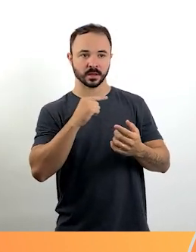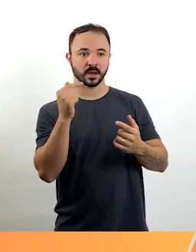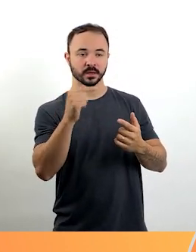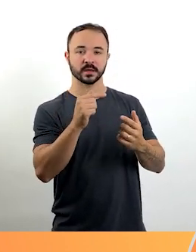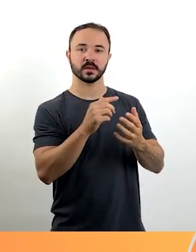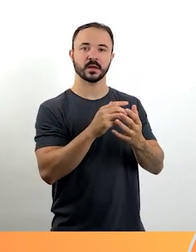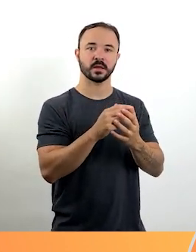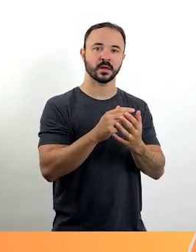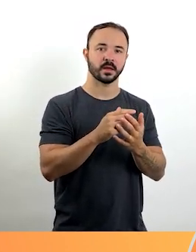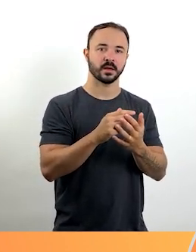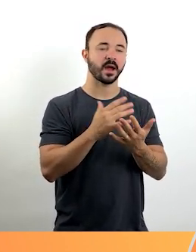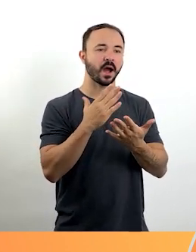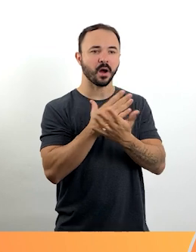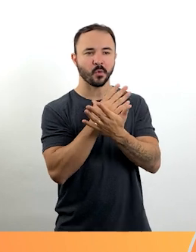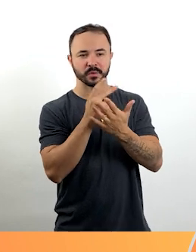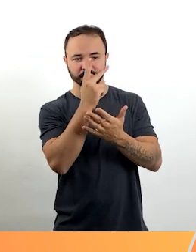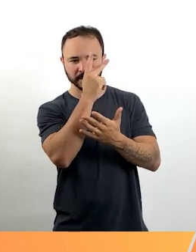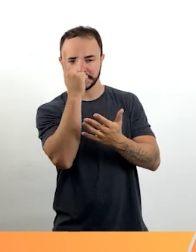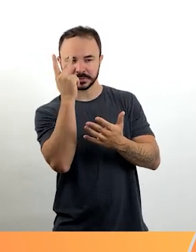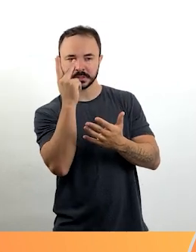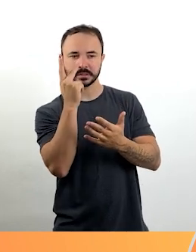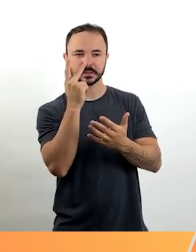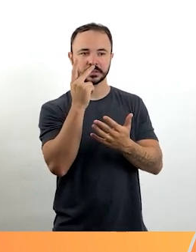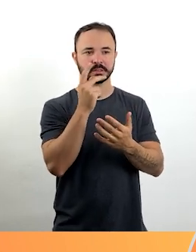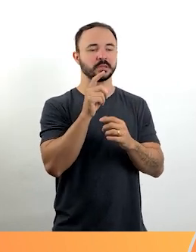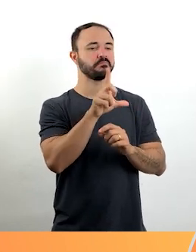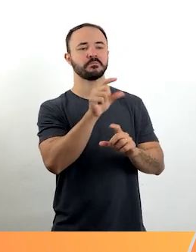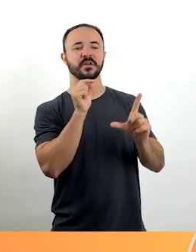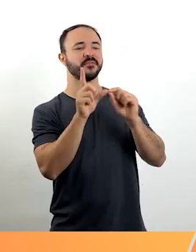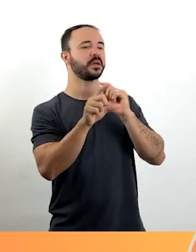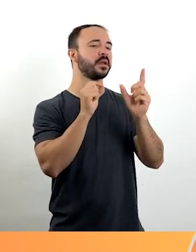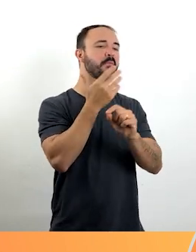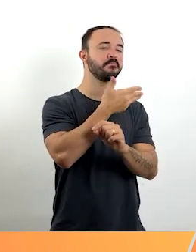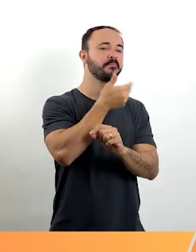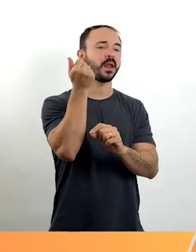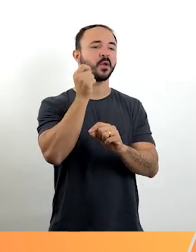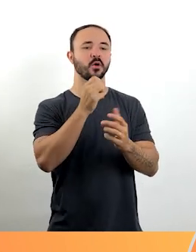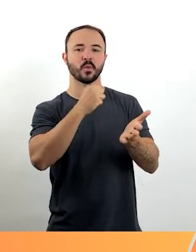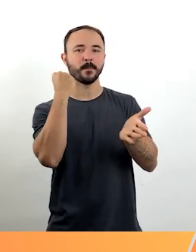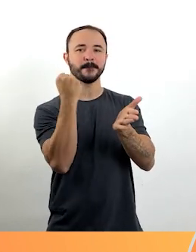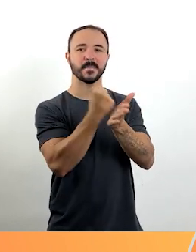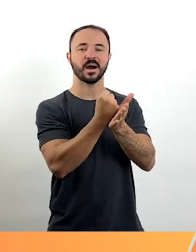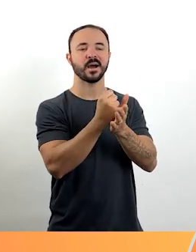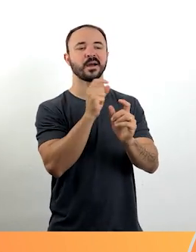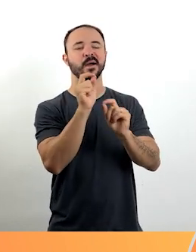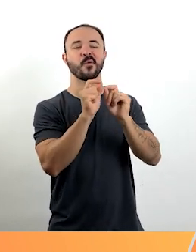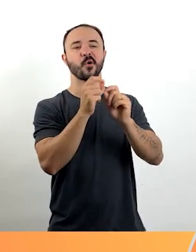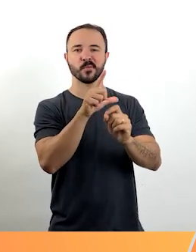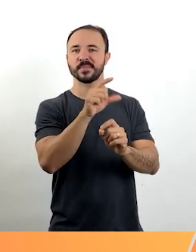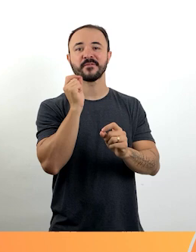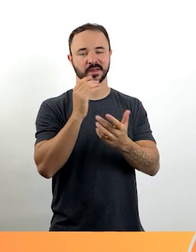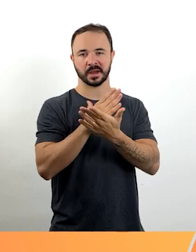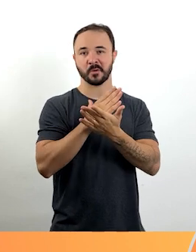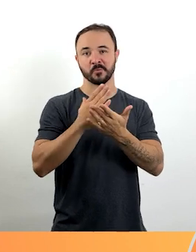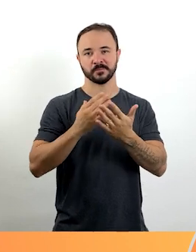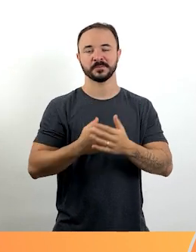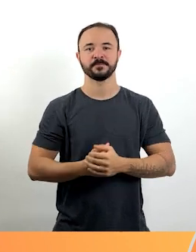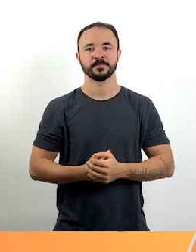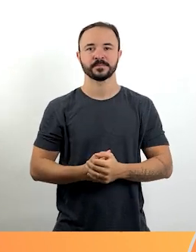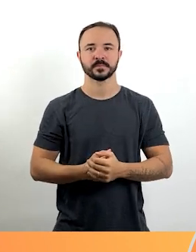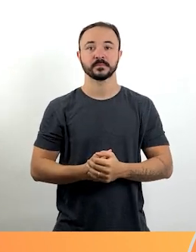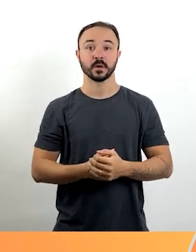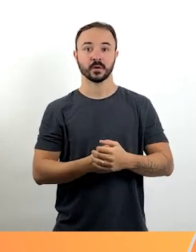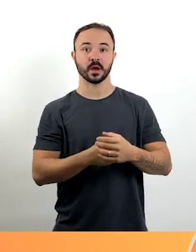ter a familiaridade, cada atleta vai ter a sua de sua preferência, ok? As primeiras raquetes, elas